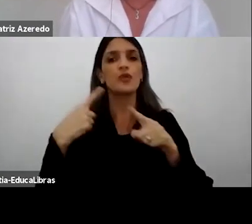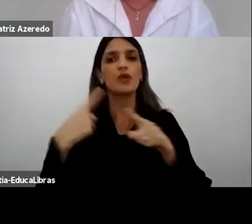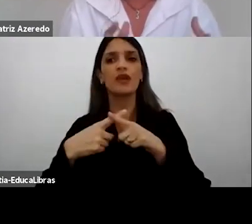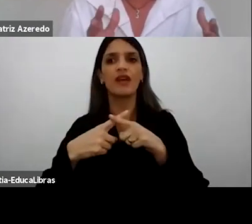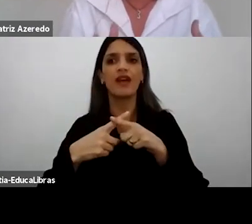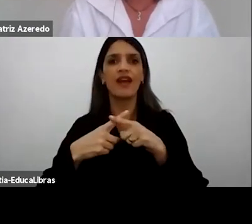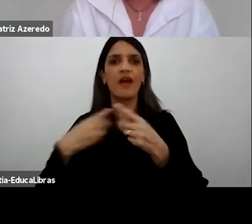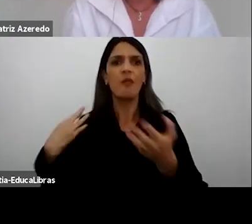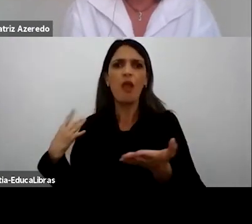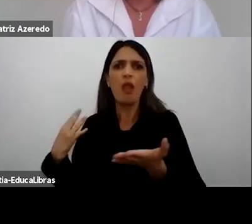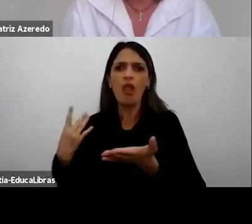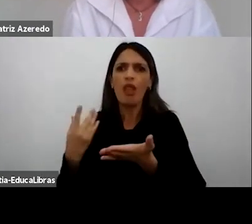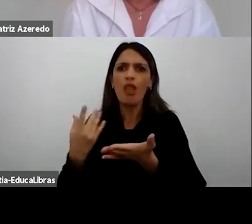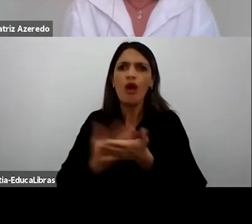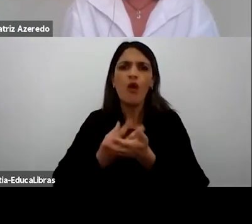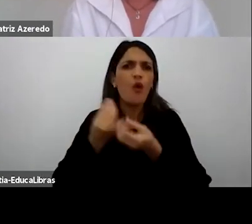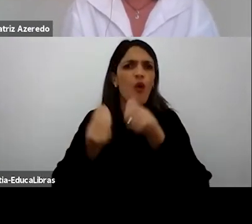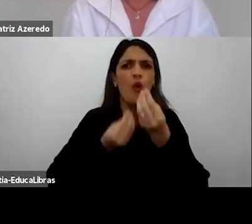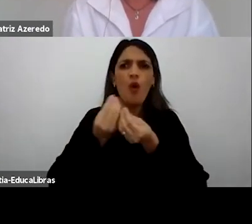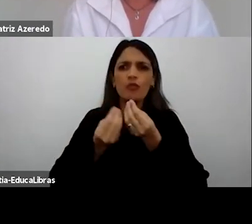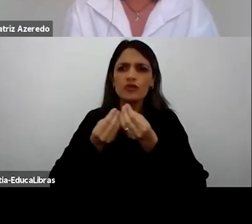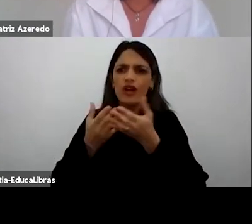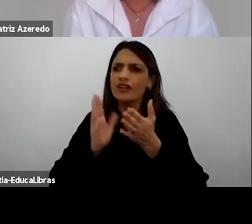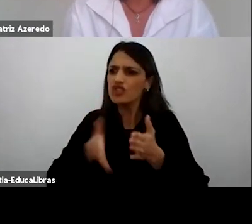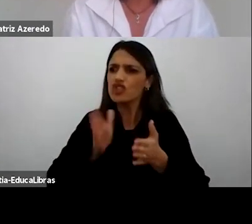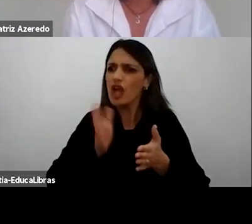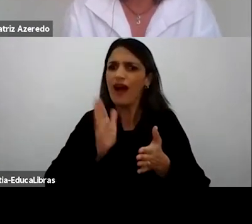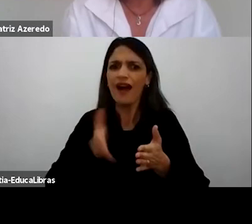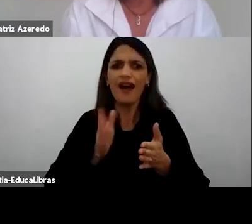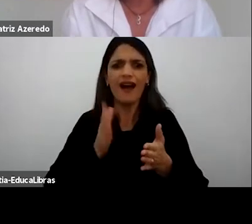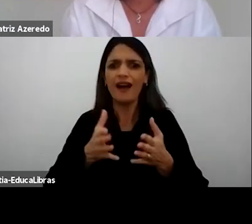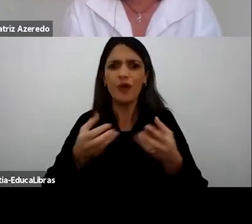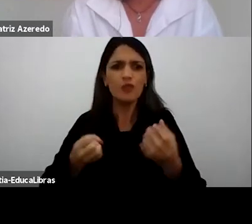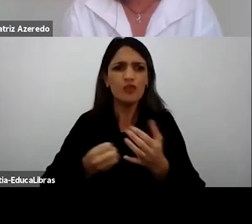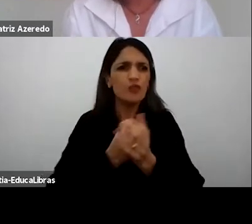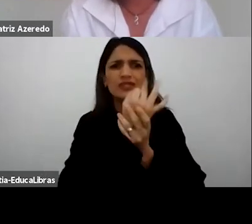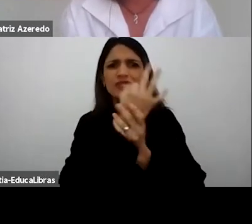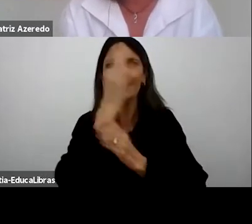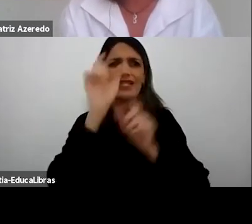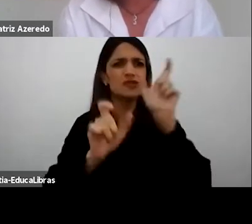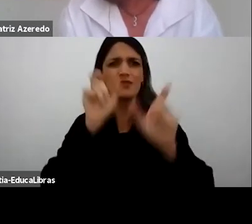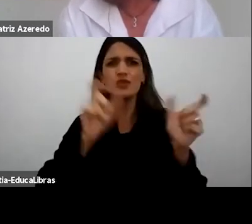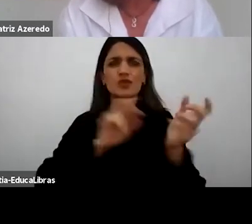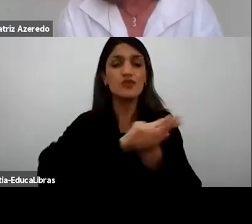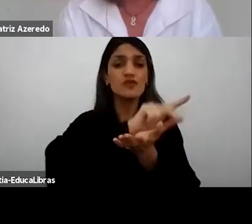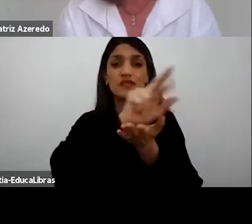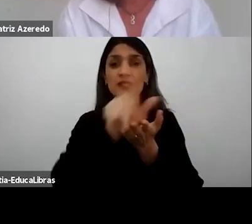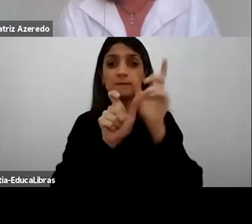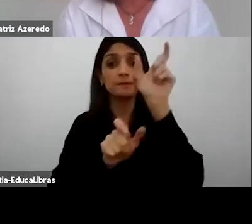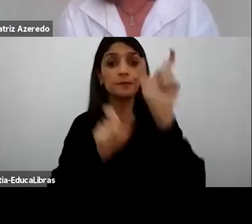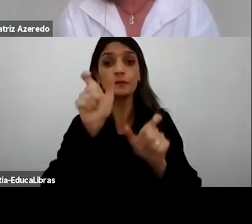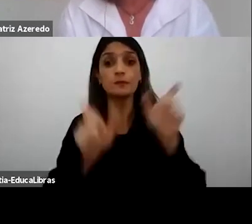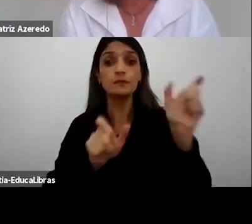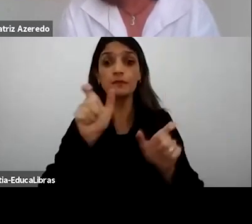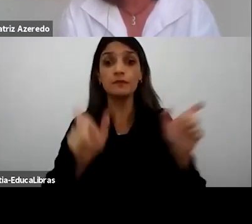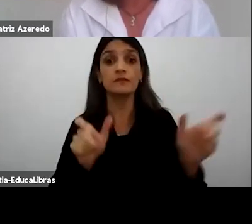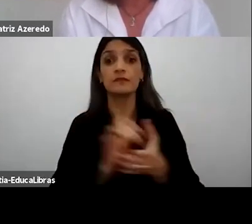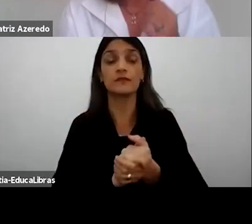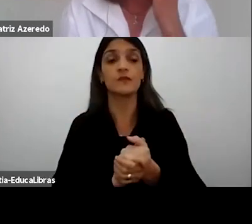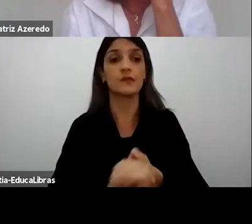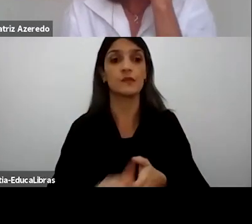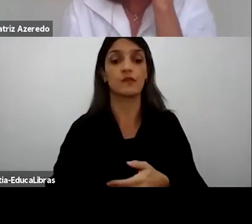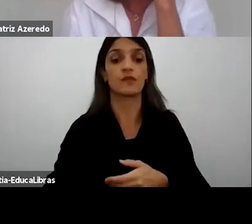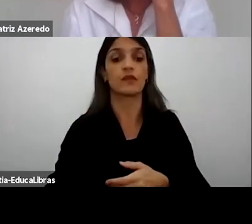Né? Aonde estamos agora, a quantidade, né? E a diversidade de atores de formas de